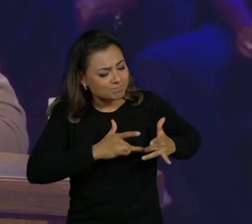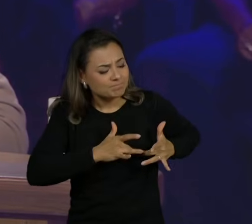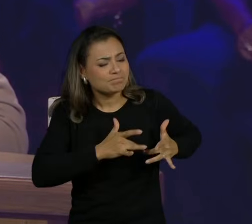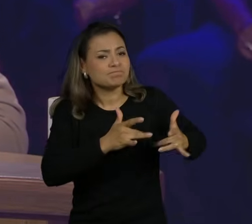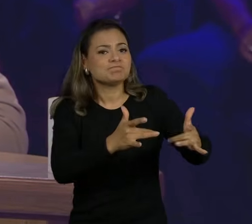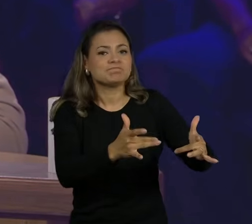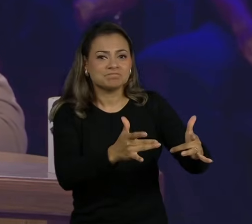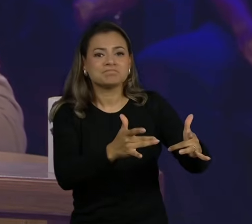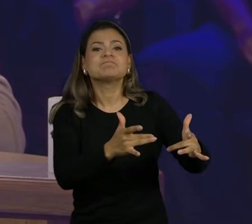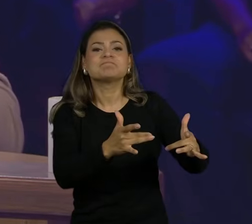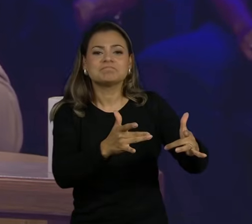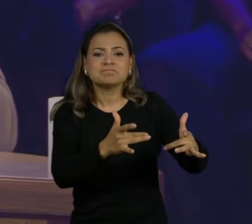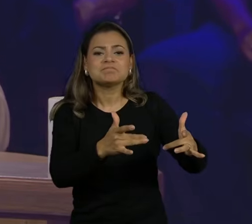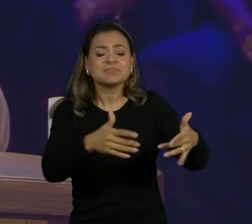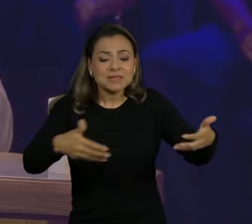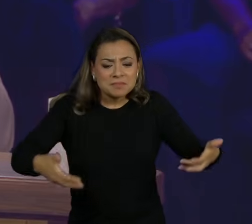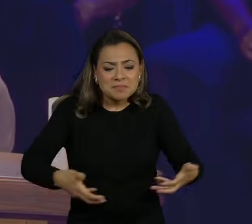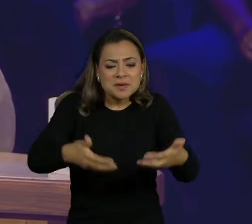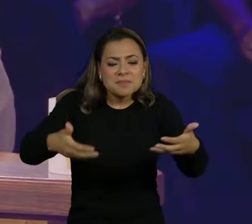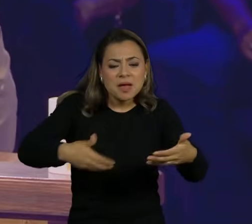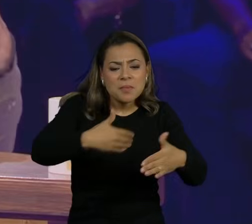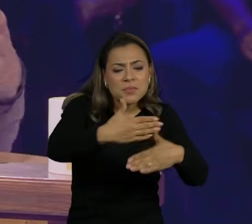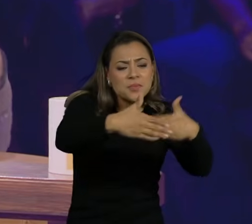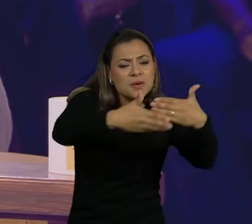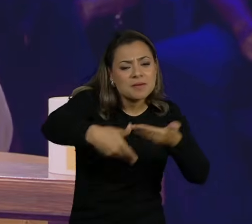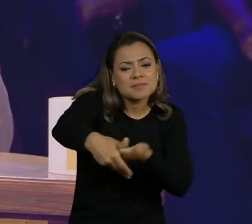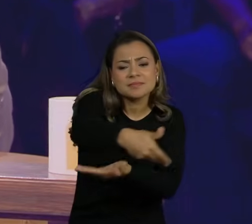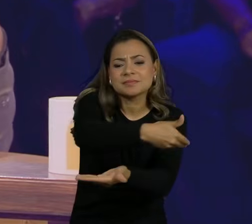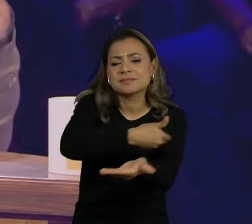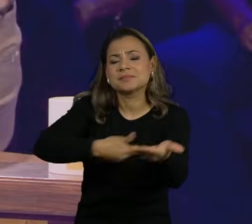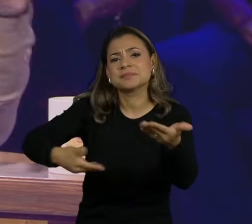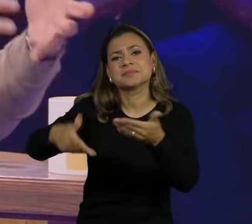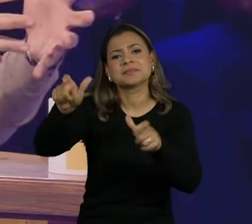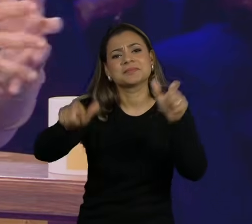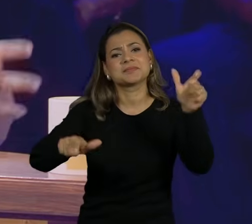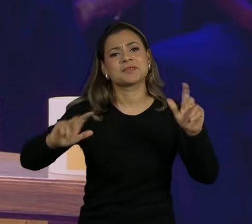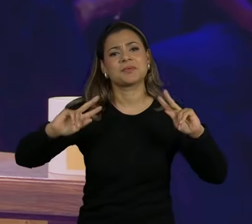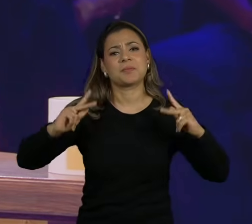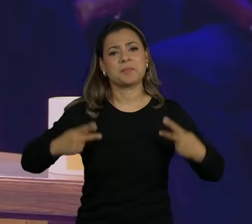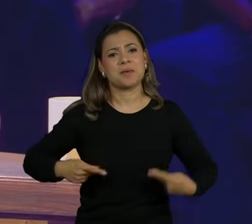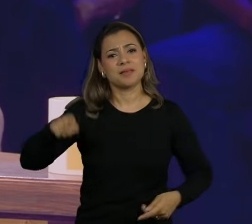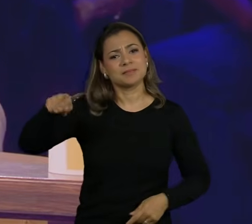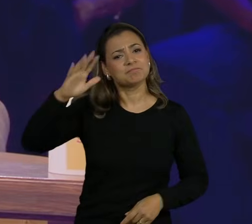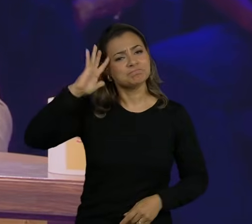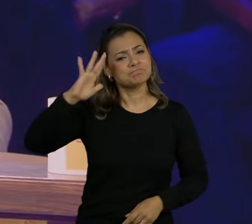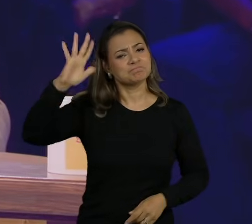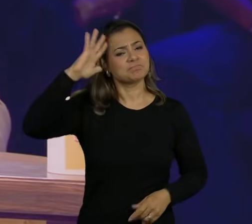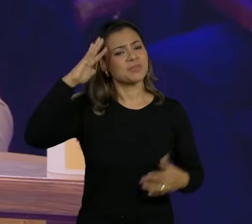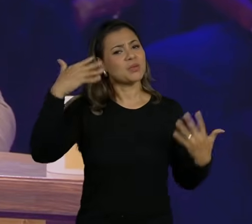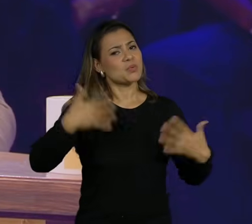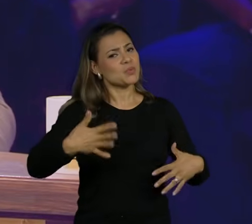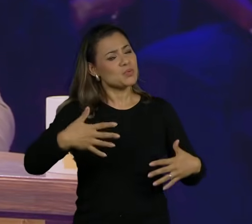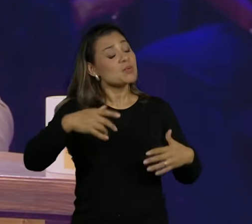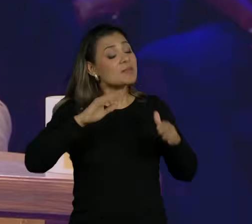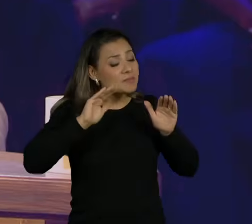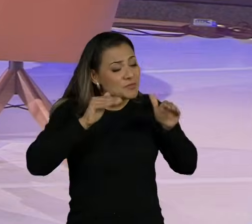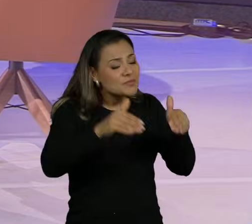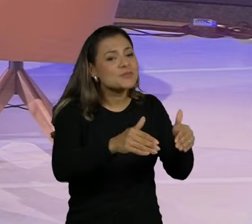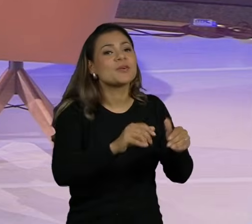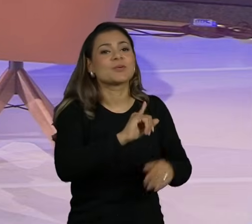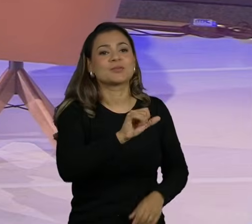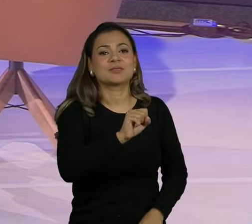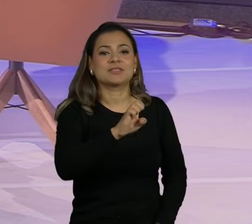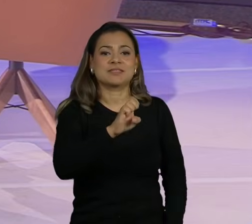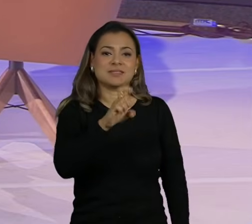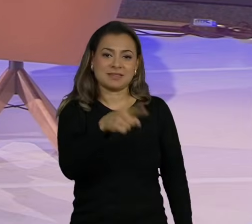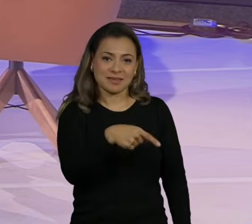solidariedade, construção de mecanismos melhores de convivência humana com esse grande intelectual que é o Gessé Souza. Seja bem-vindo, Gessé.